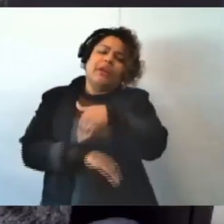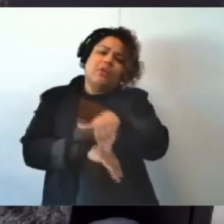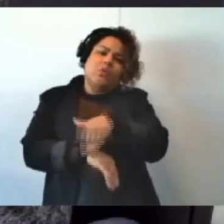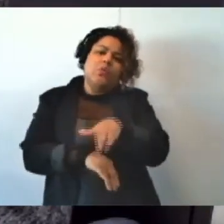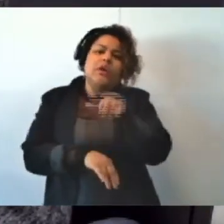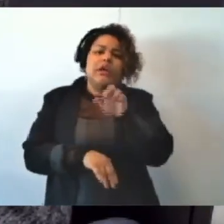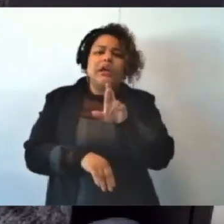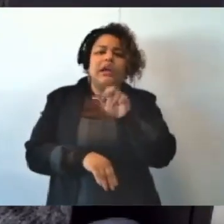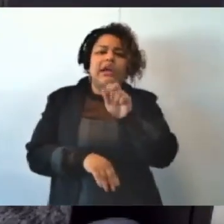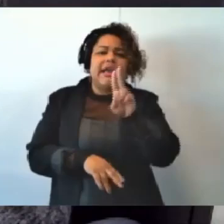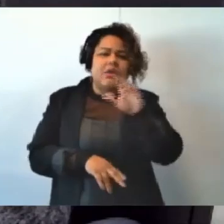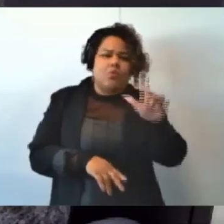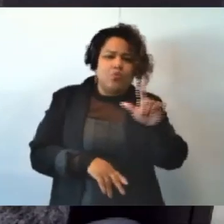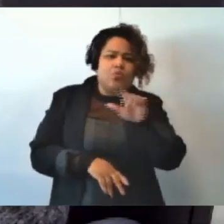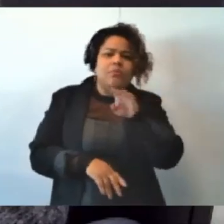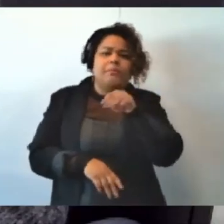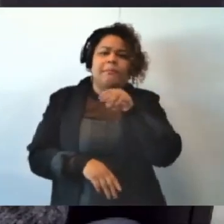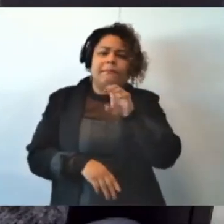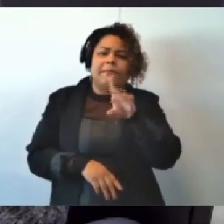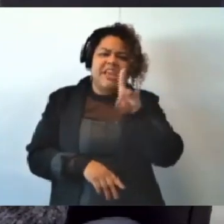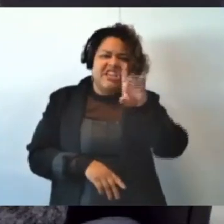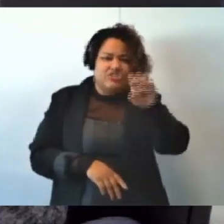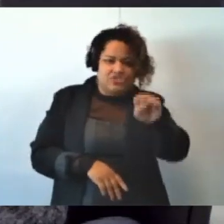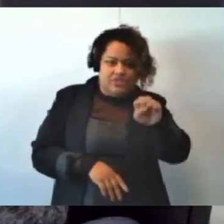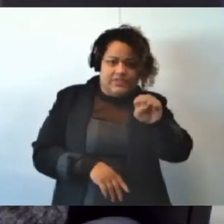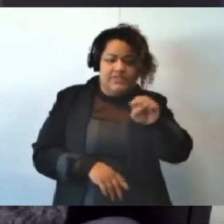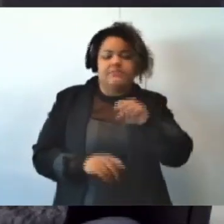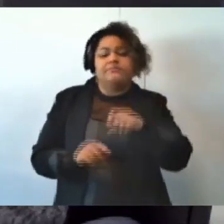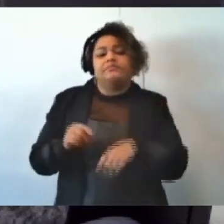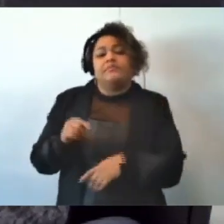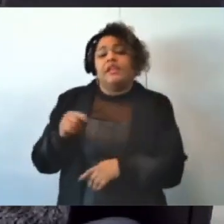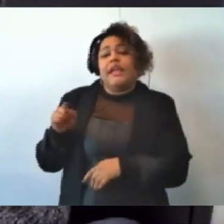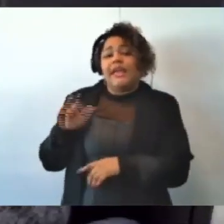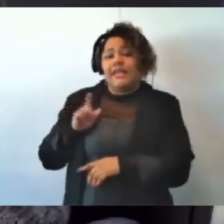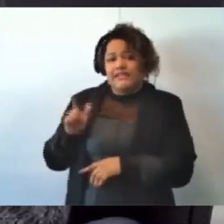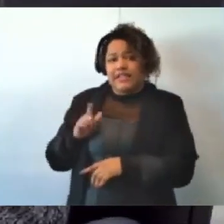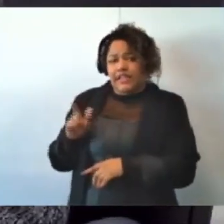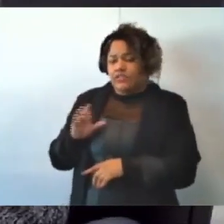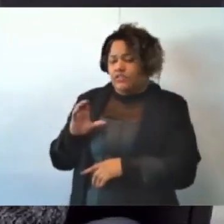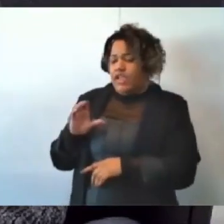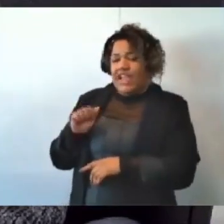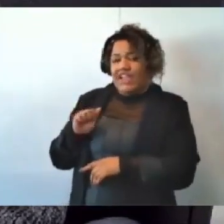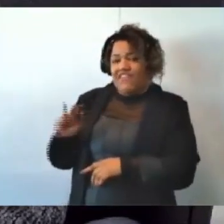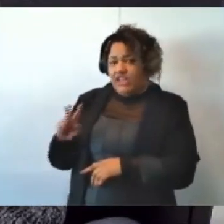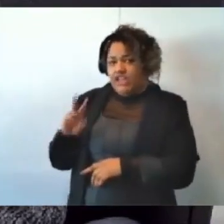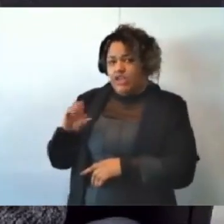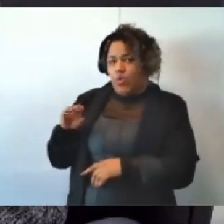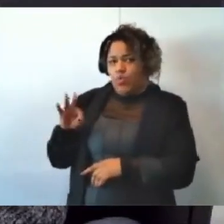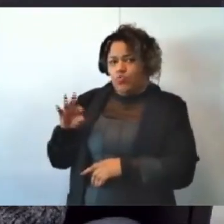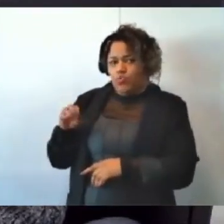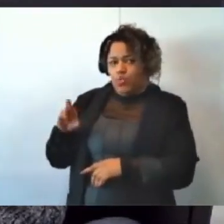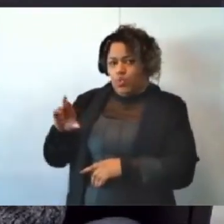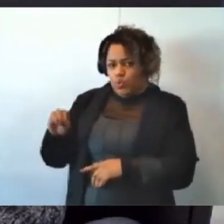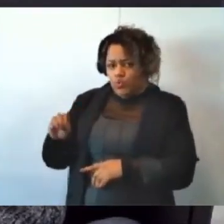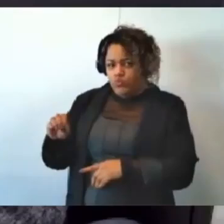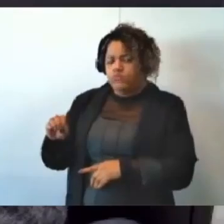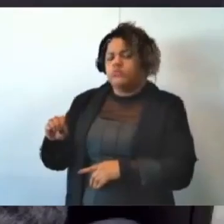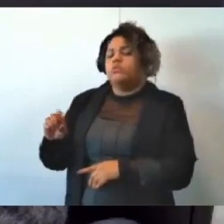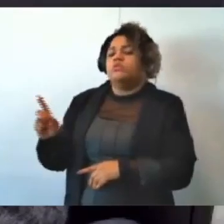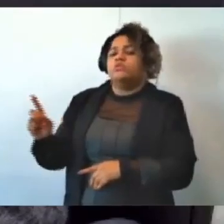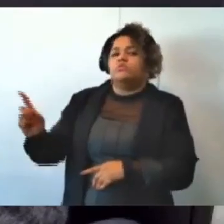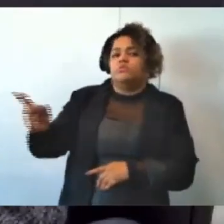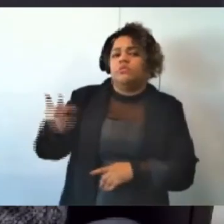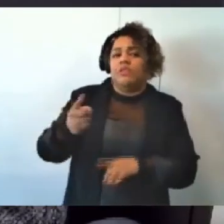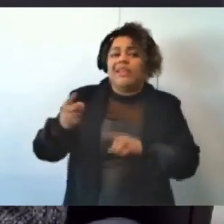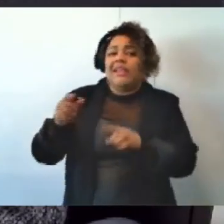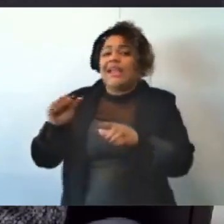a Chateaubriand desemboca na Contorno, e, logo depois da Contorno, vem a rua